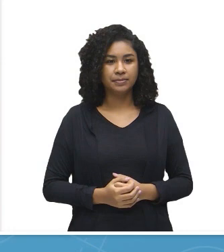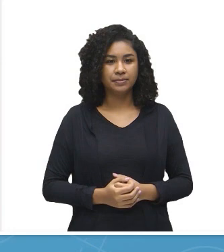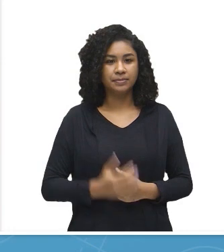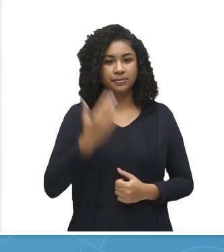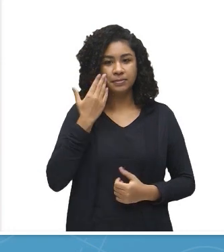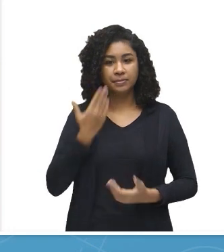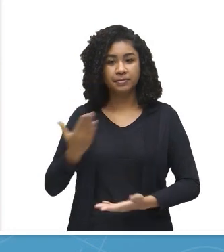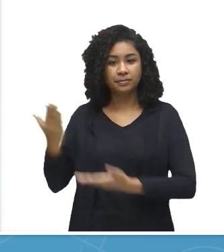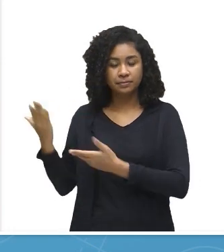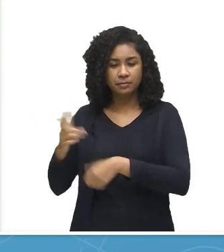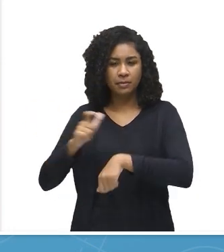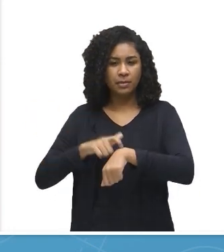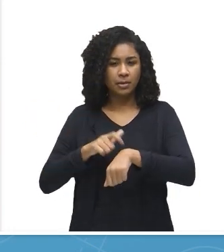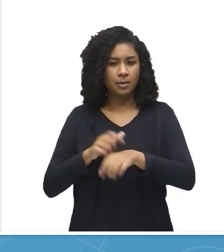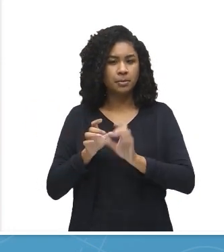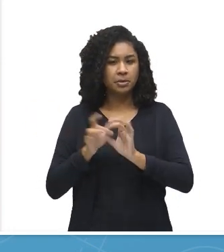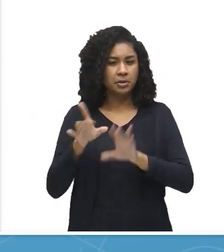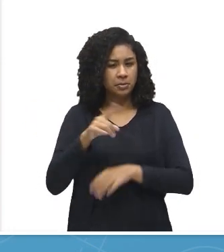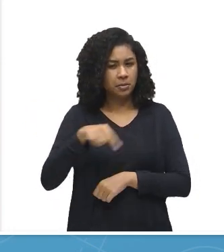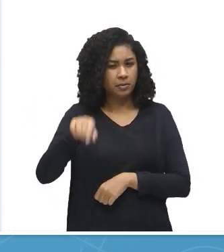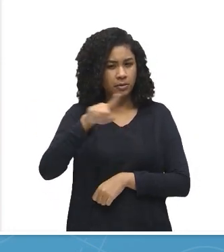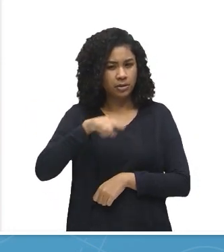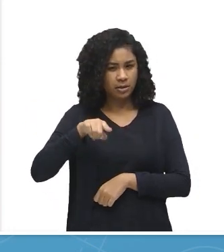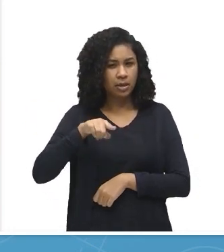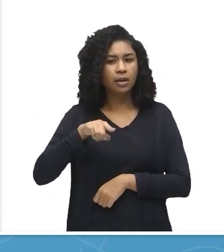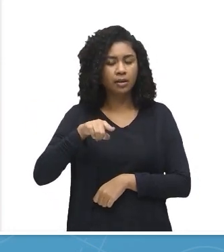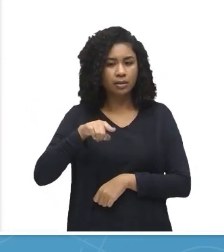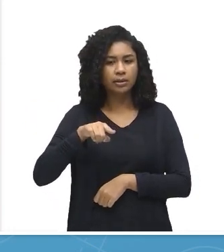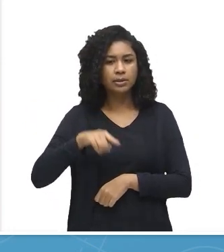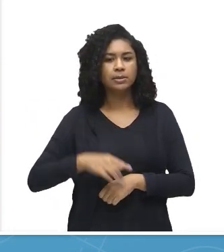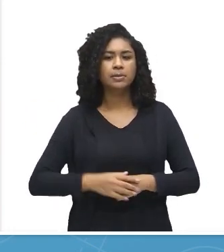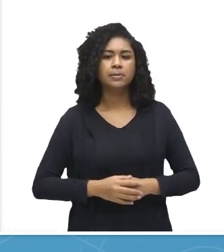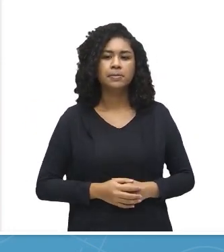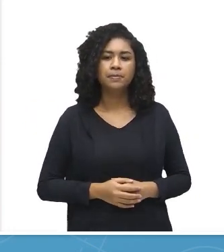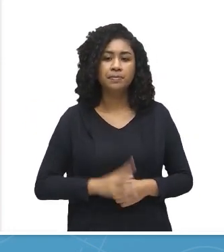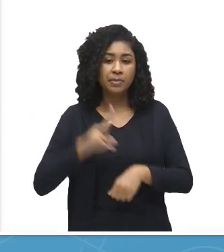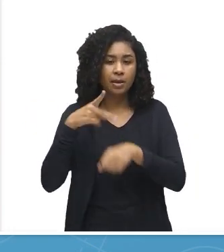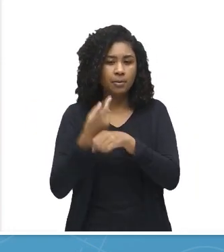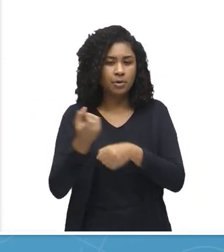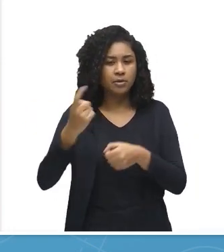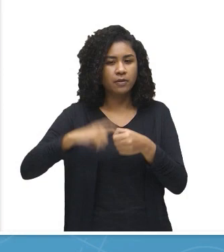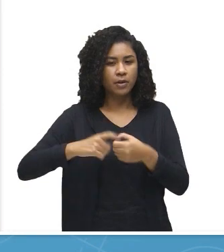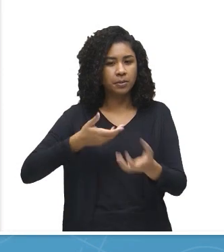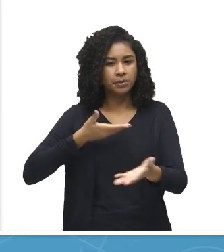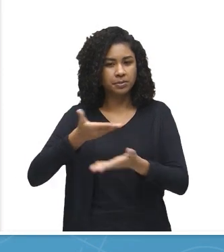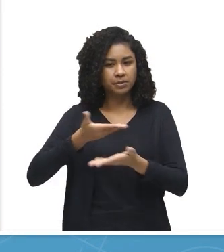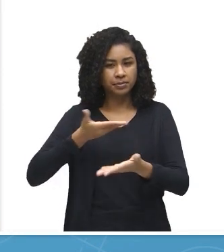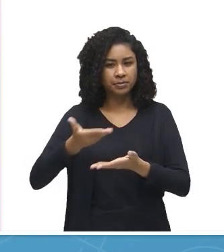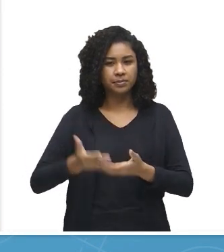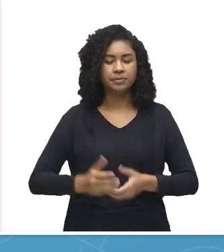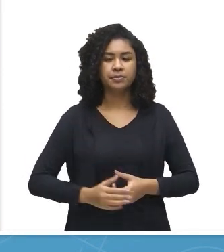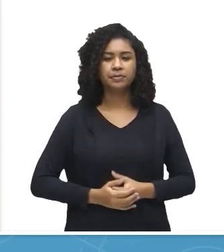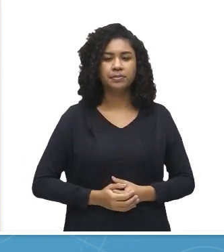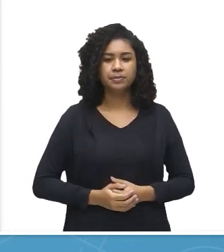Olha aí, vocês têm mais uma questão. Vocês vão ter um tempo para realizar e daqui a pouco a gente volta para interagir.